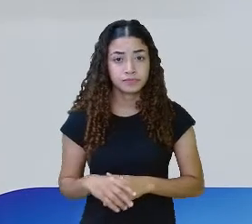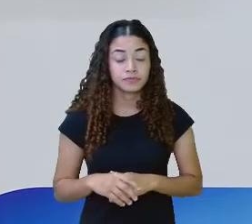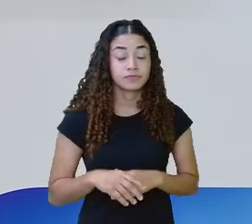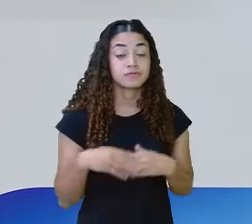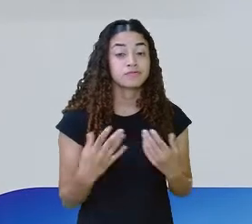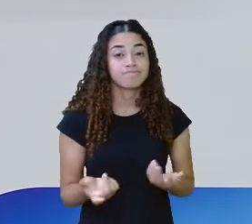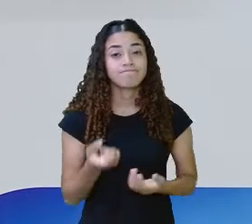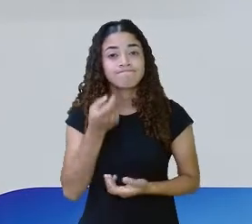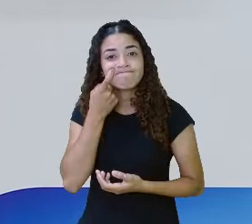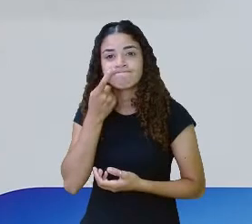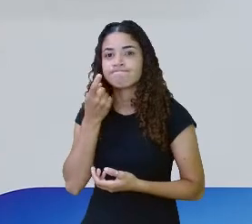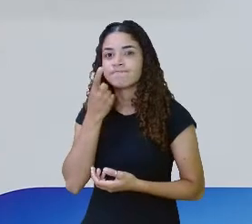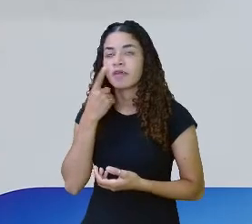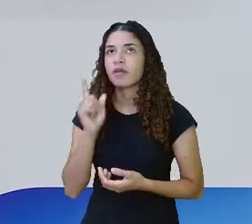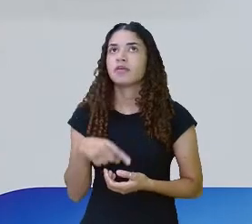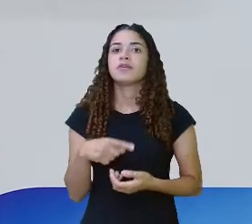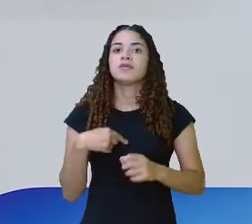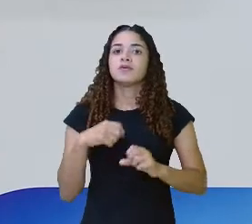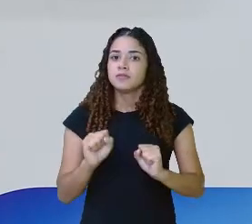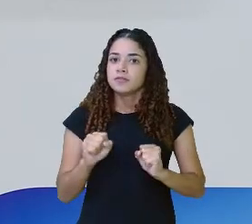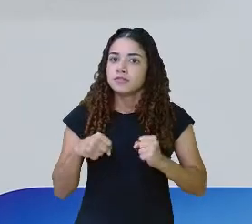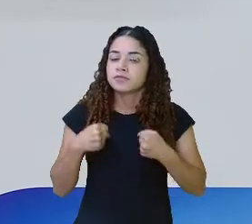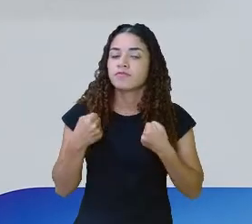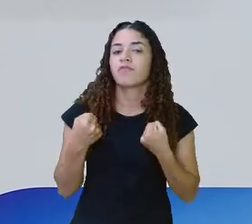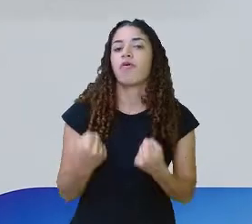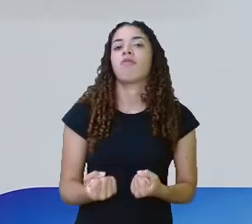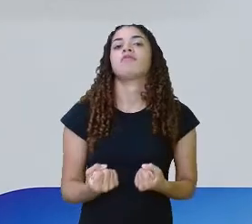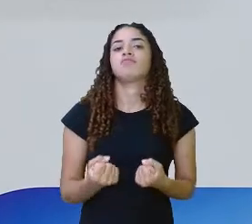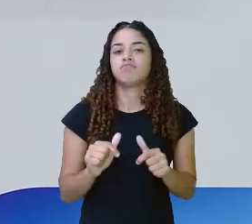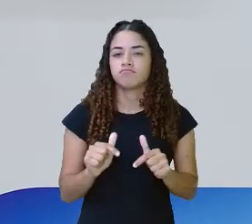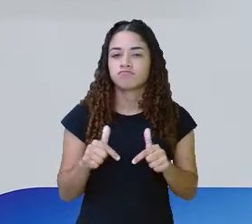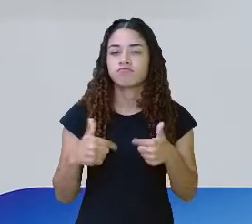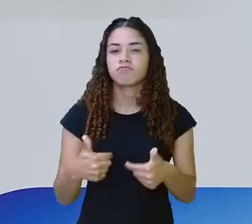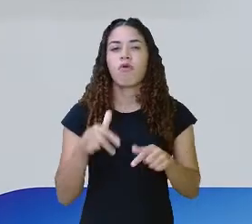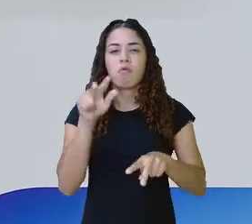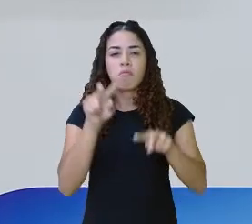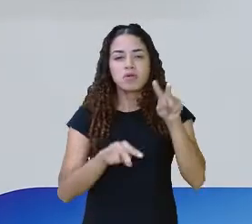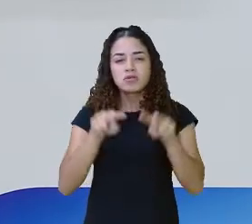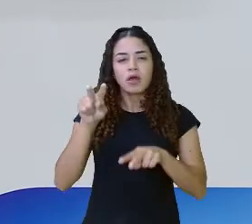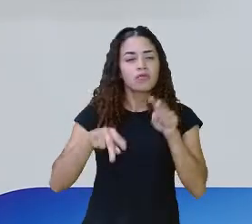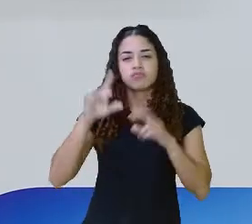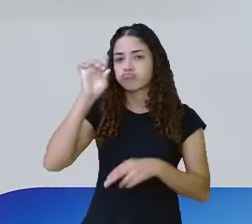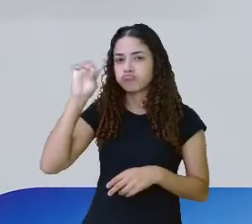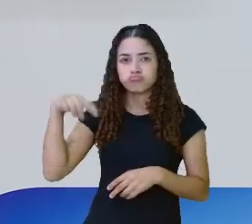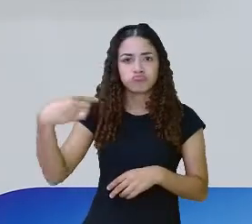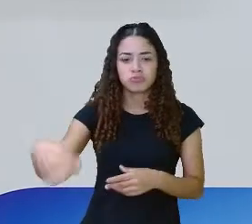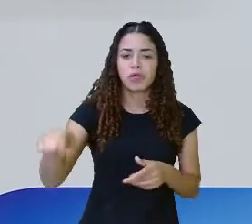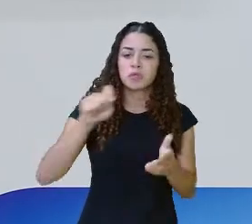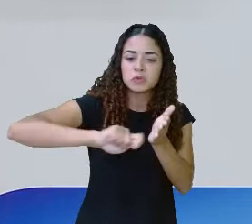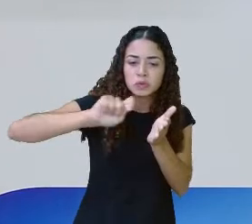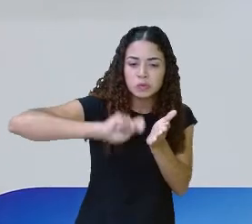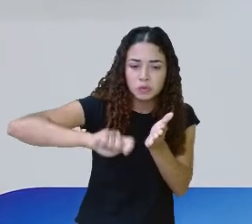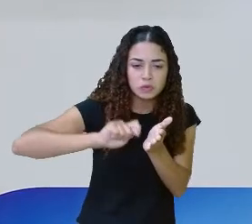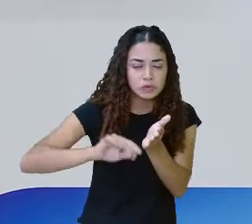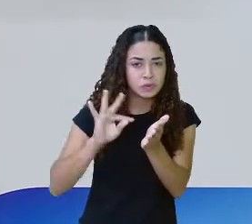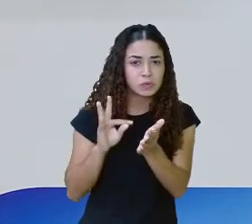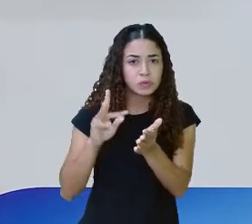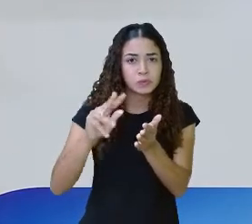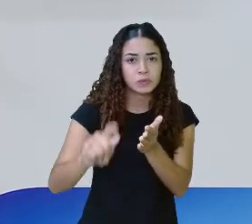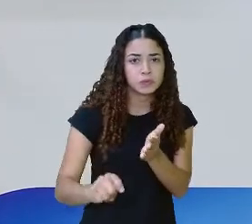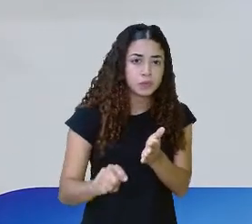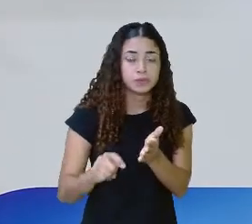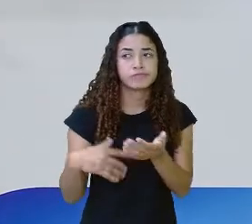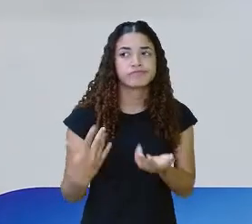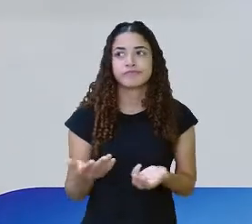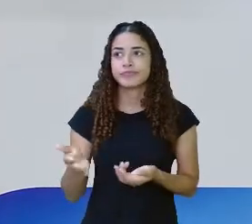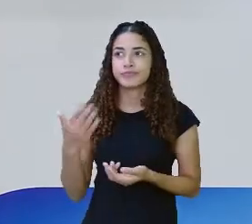só, é um trabalho gigantesco, né, de você observar cada dia e ir anotando tudo. E veja que naquela